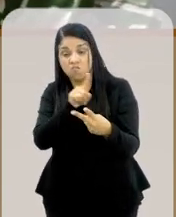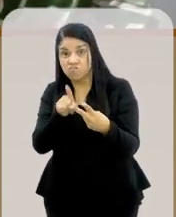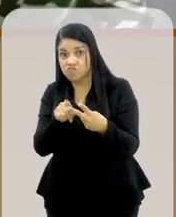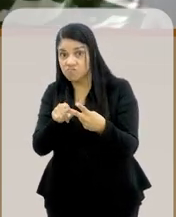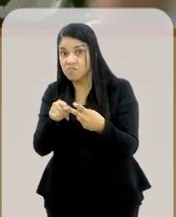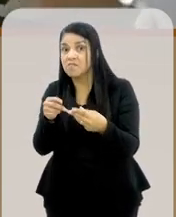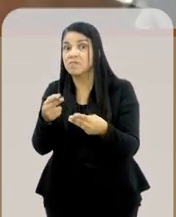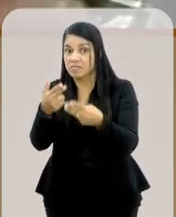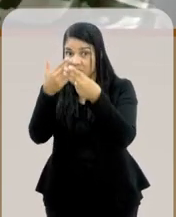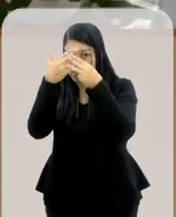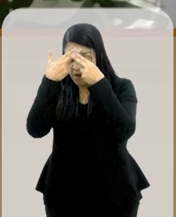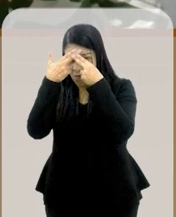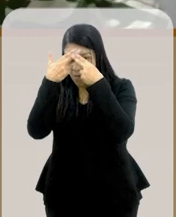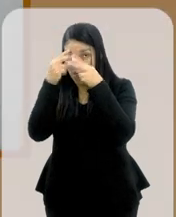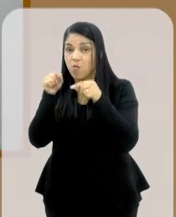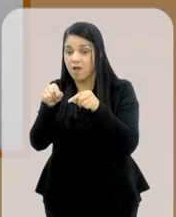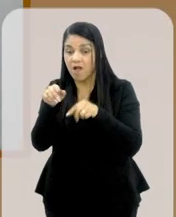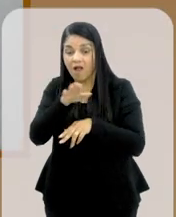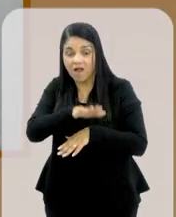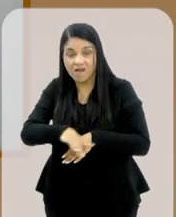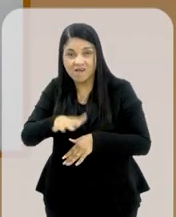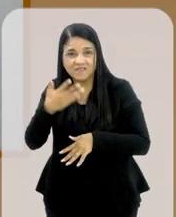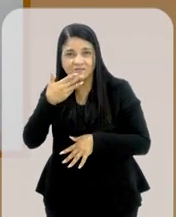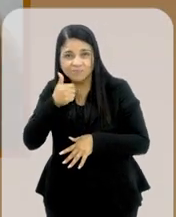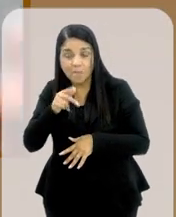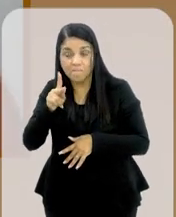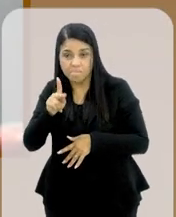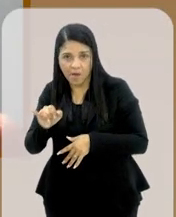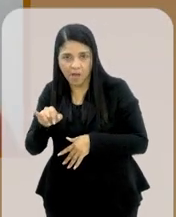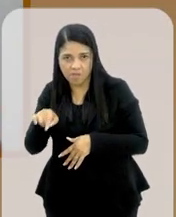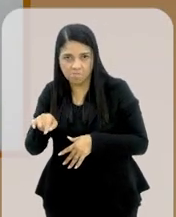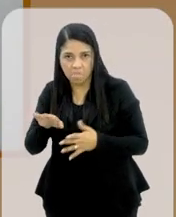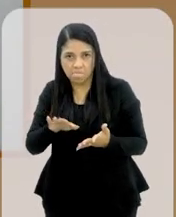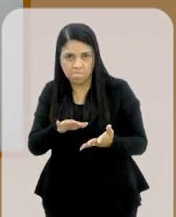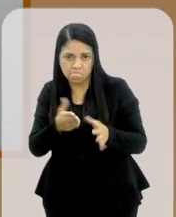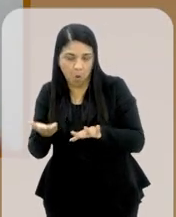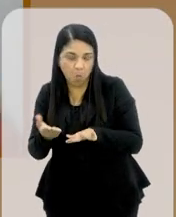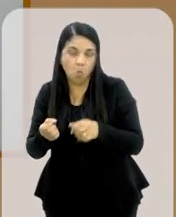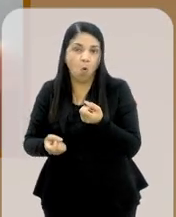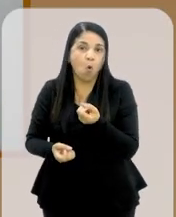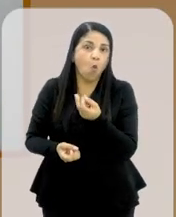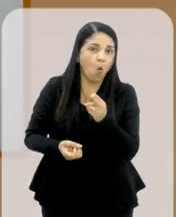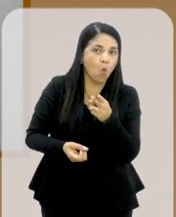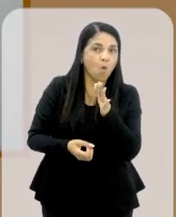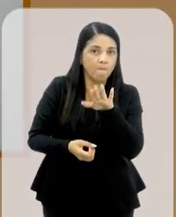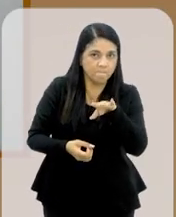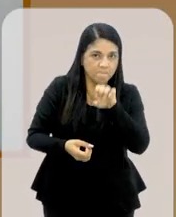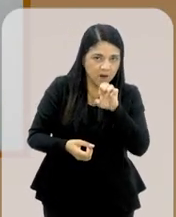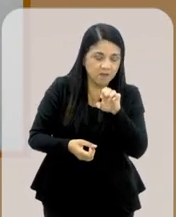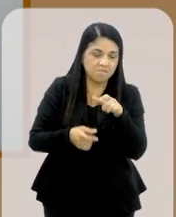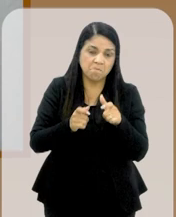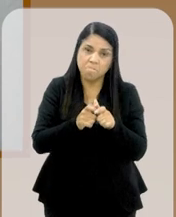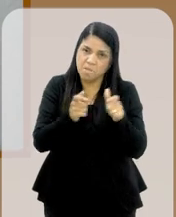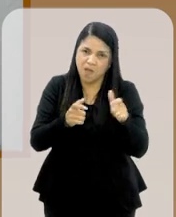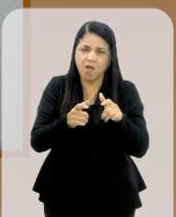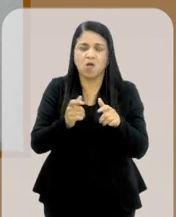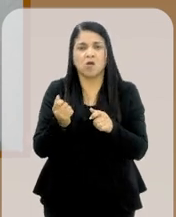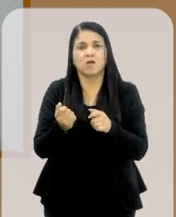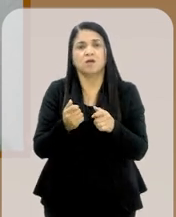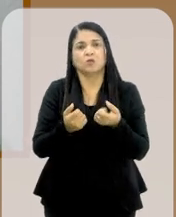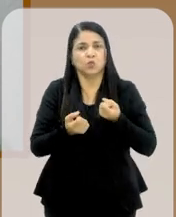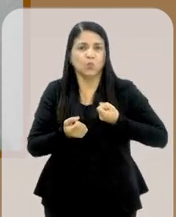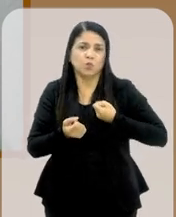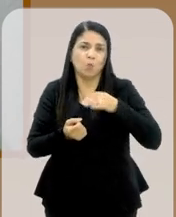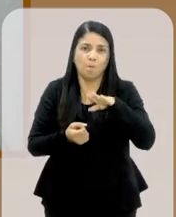órfãos. Quando a criança perde o pai, ele vai ser o pai ou a mãe, mais frequentemente a